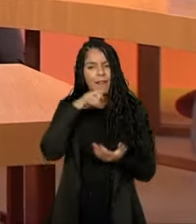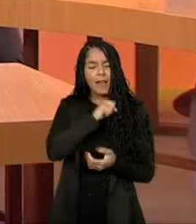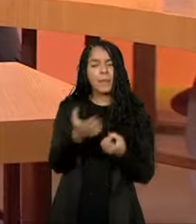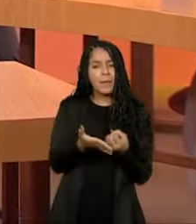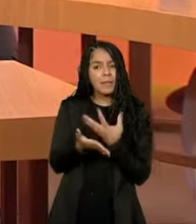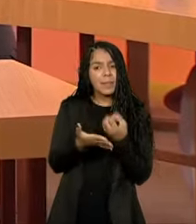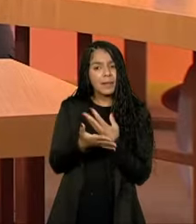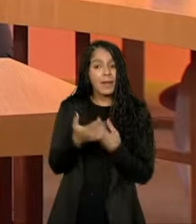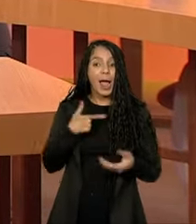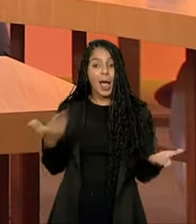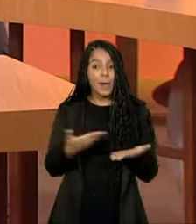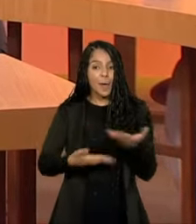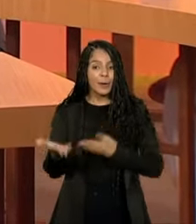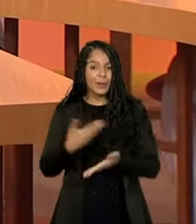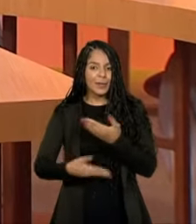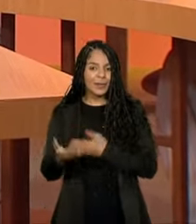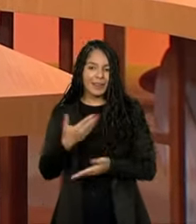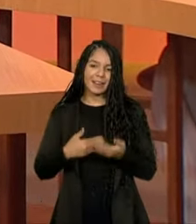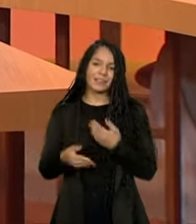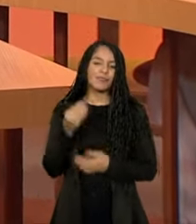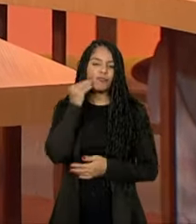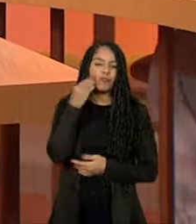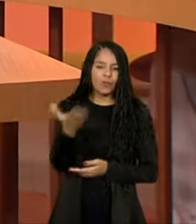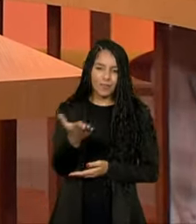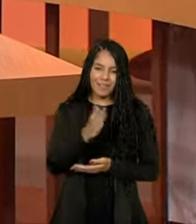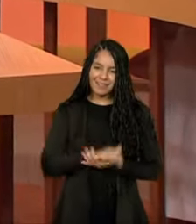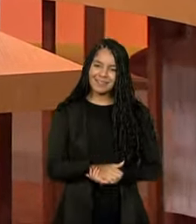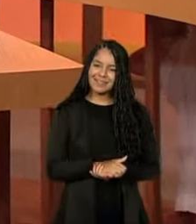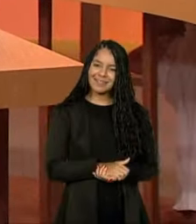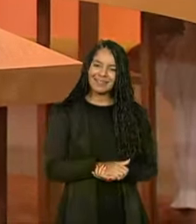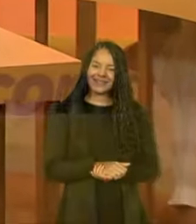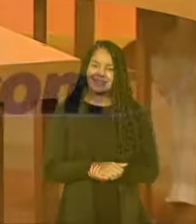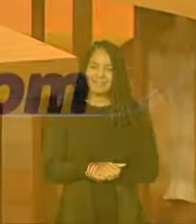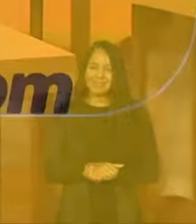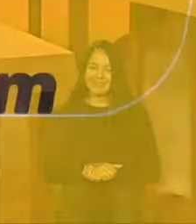mensagem que agora vai entrar interatividade no último bloco. Beijo. Mua.